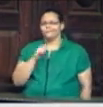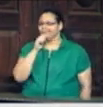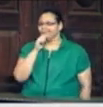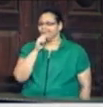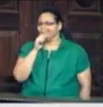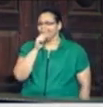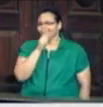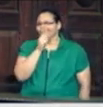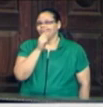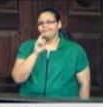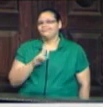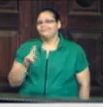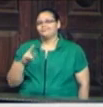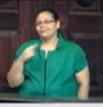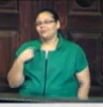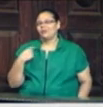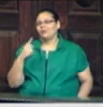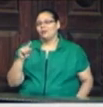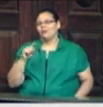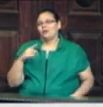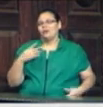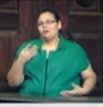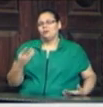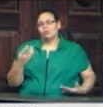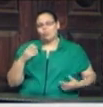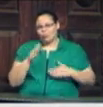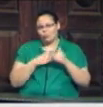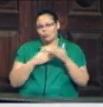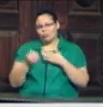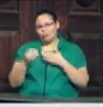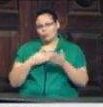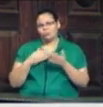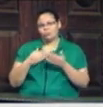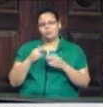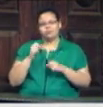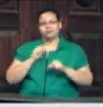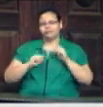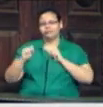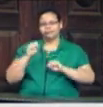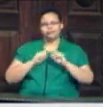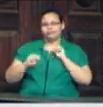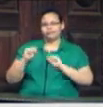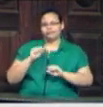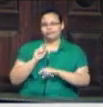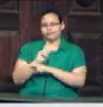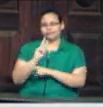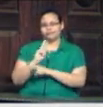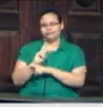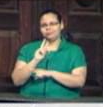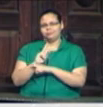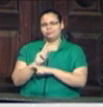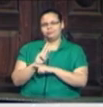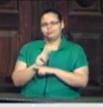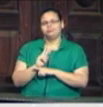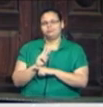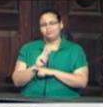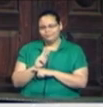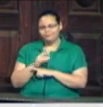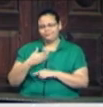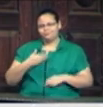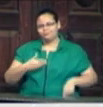inominável, porque afronta qualquer perspectiva de